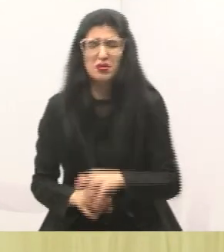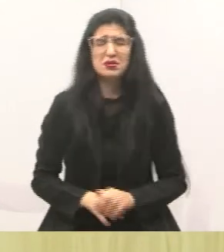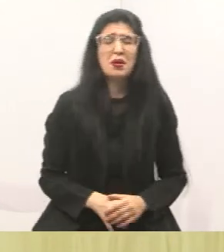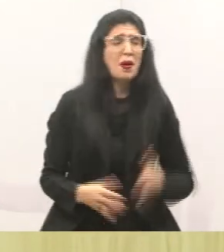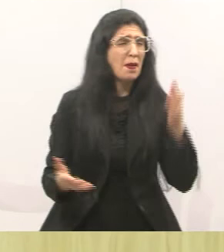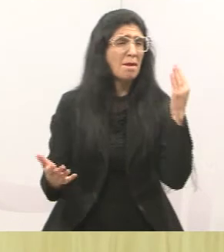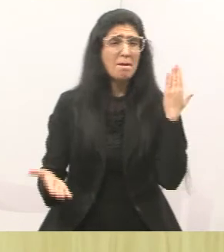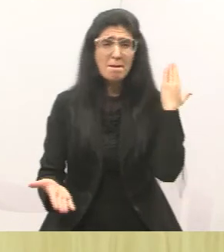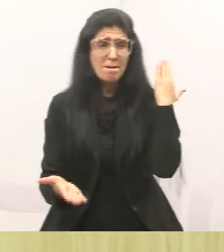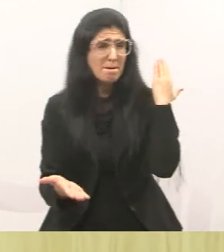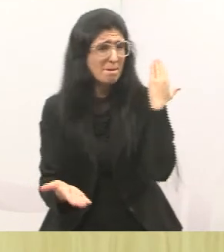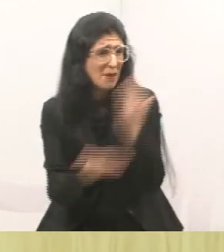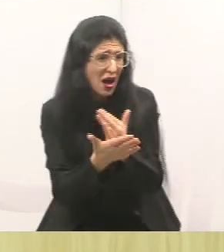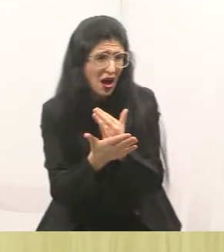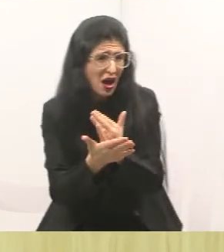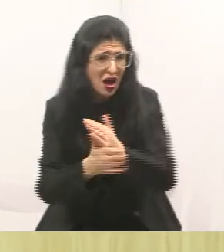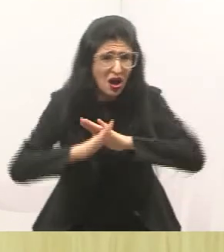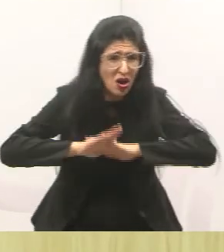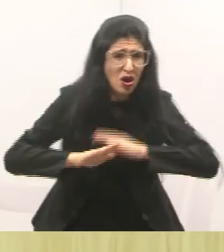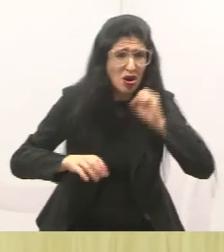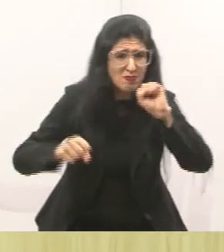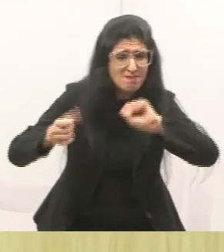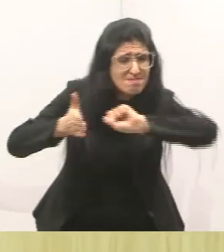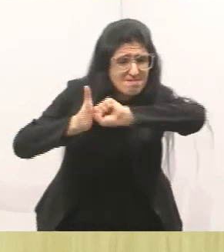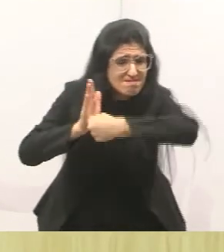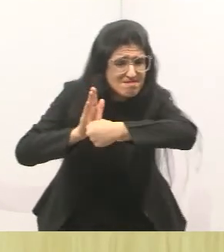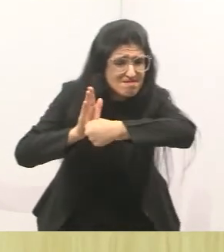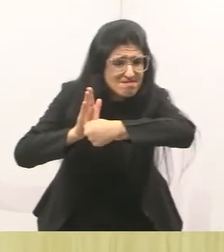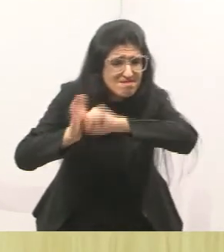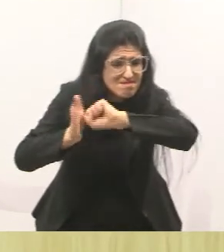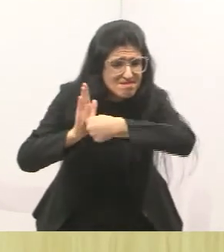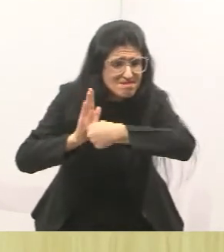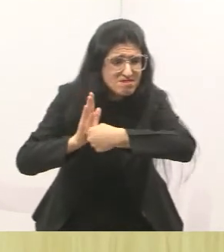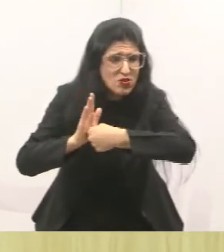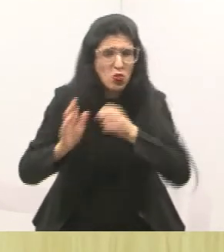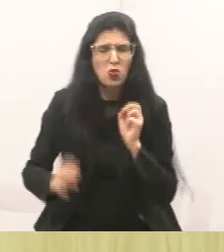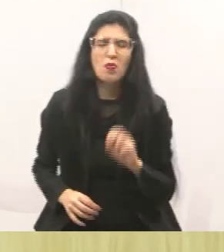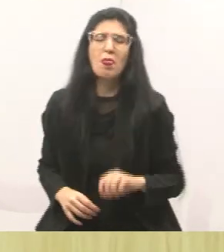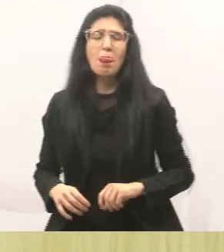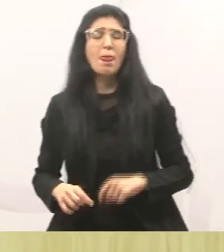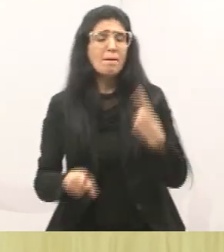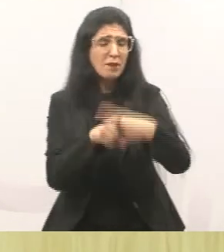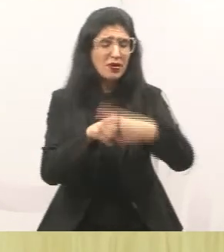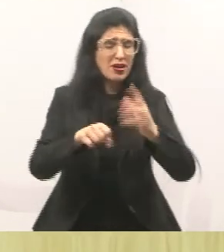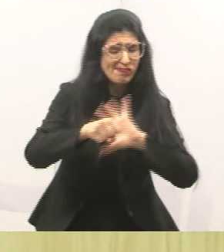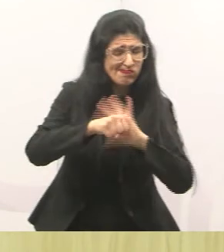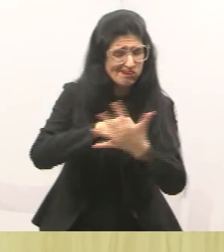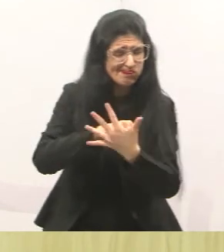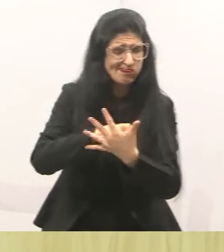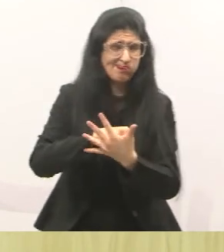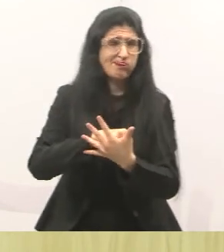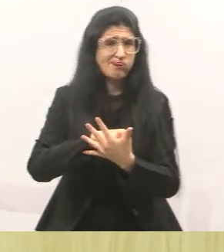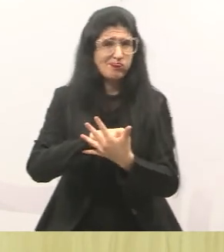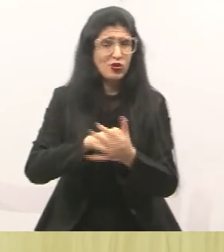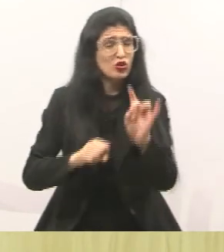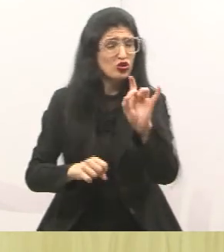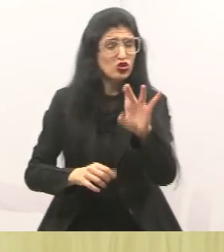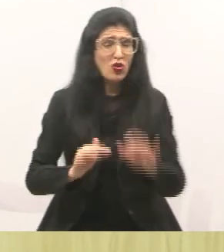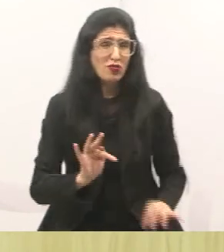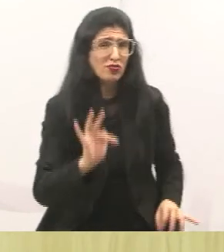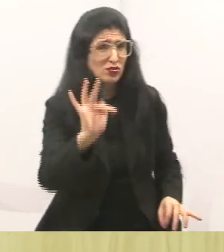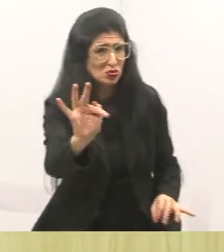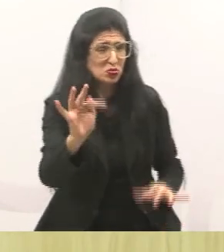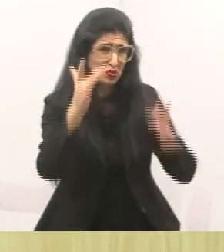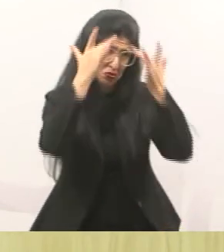atendimento das emergências das Covid-19. E considerando, por fim, as ações administrativas compulsórias observadas no período